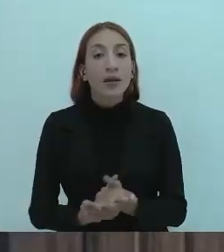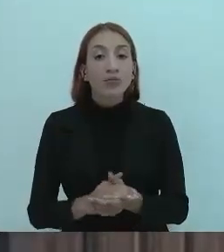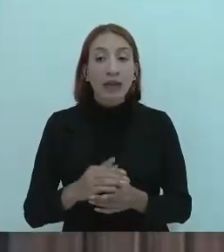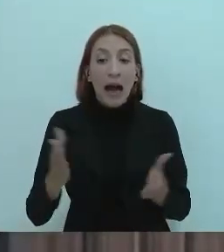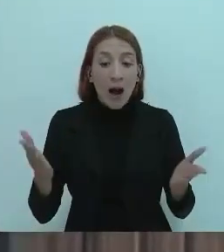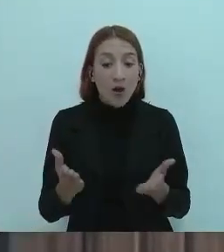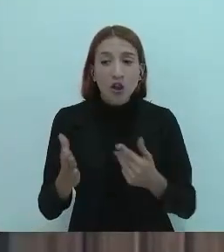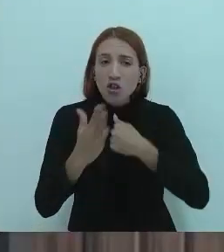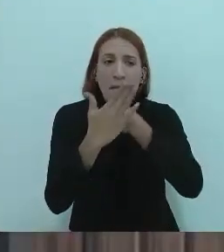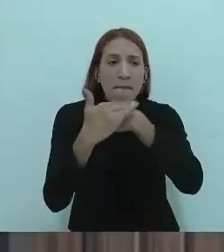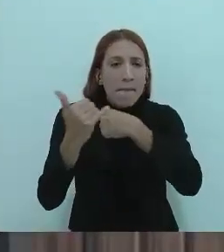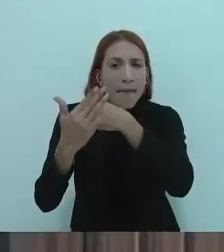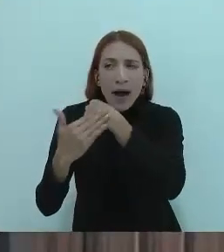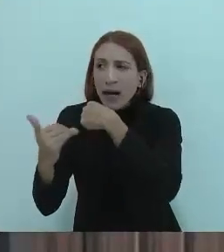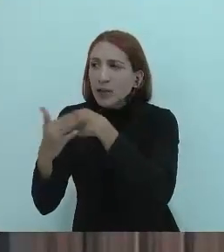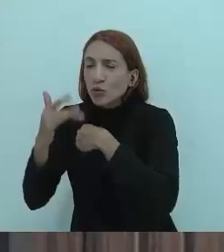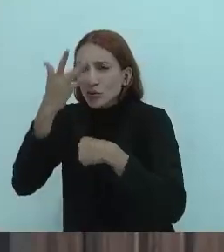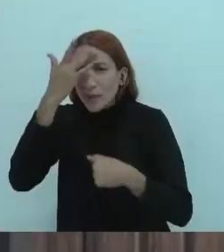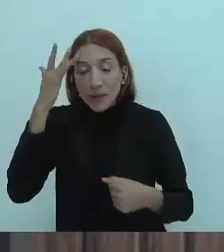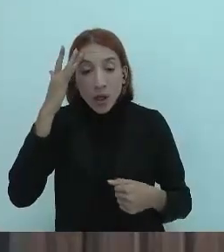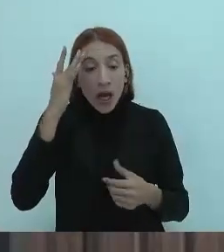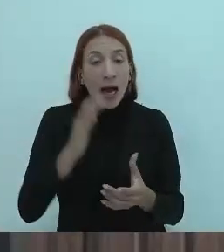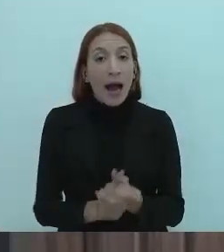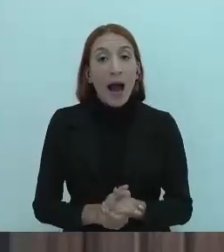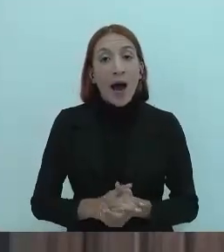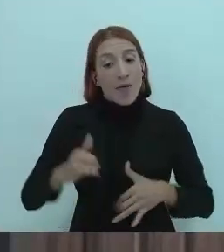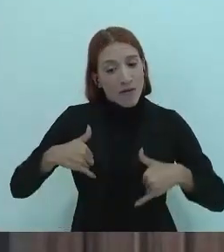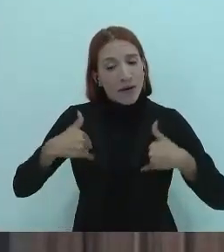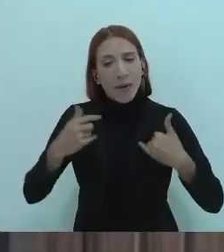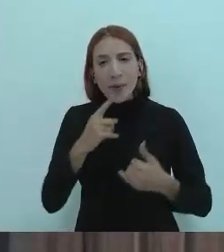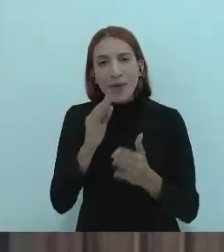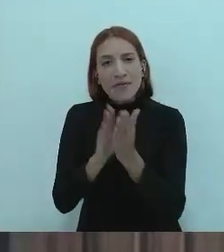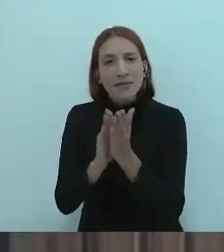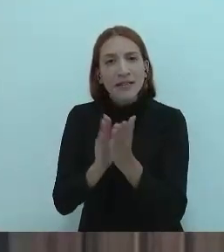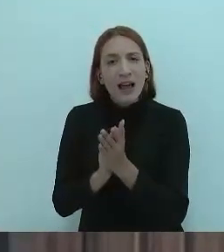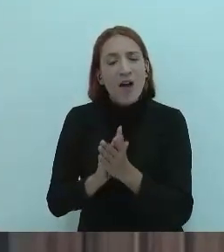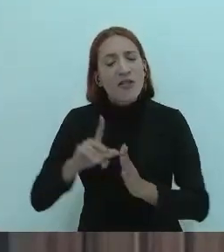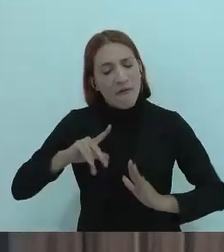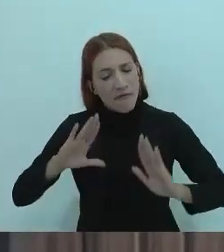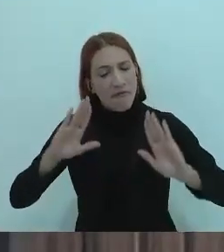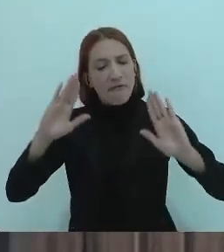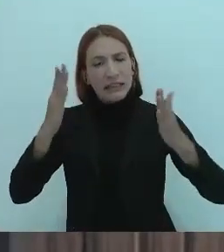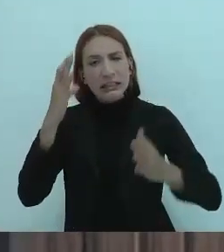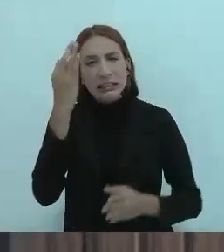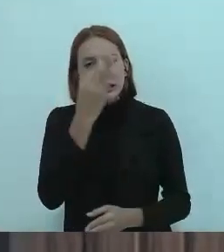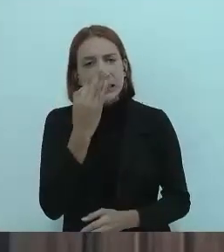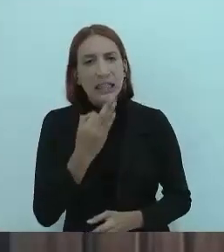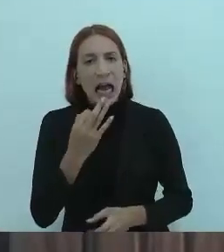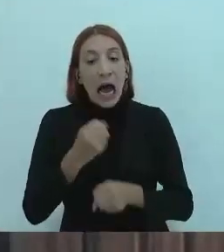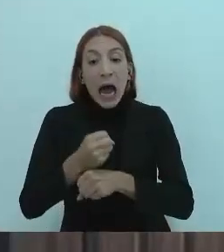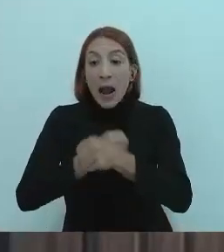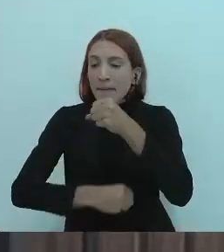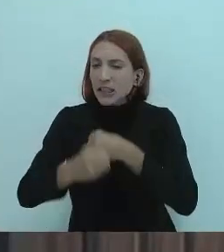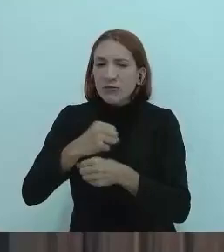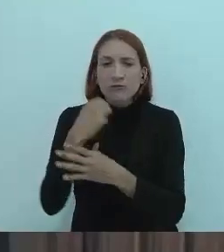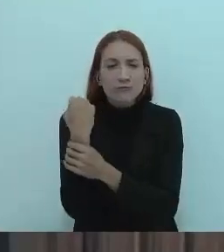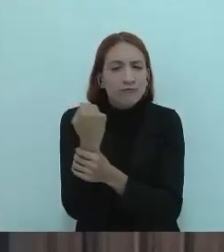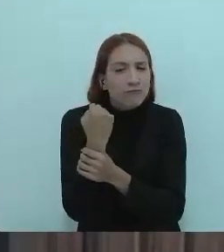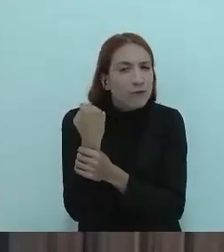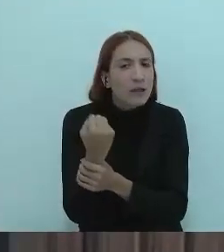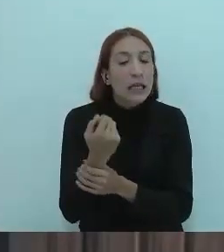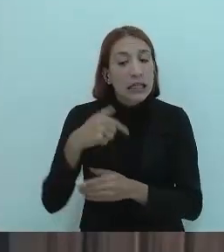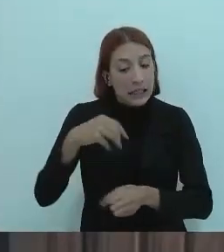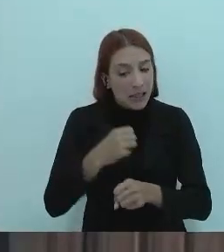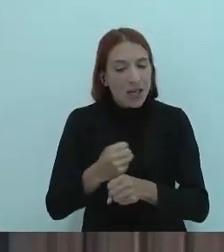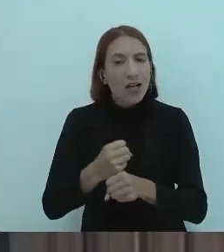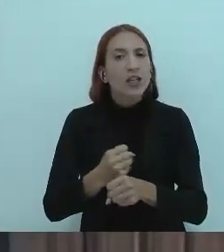já a gente já convida a todos é mais um aniversário da nossa cidade vai ter assim ali da festa da cidade o ano passado foi uma festa segura e esse ano